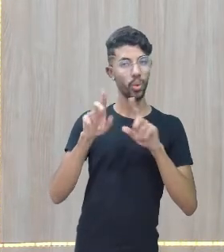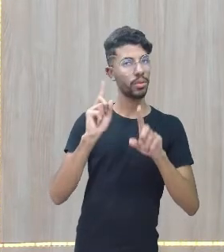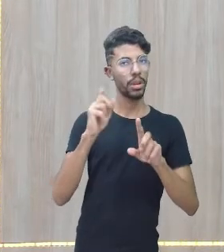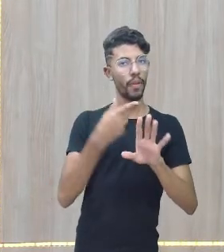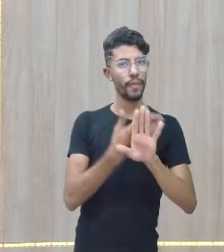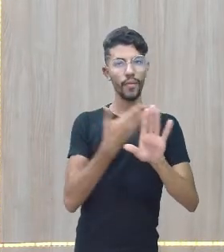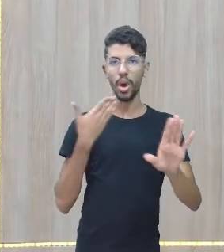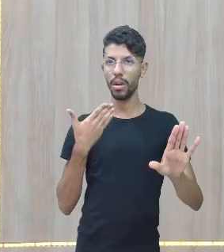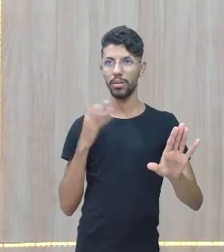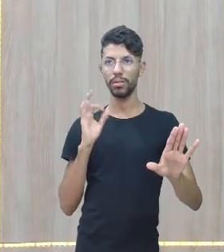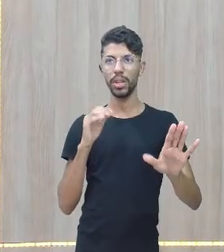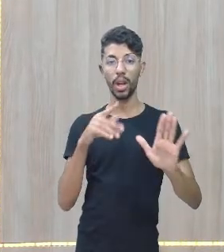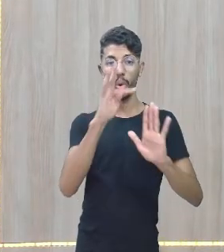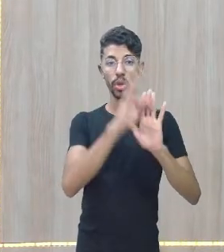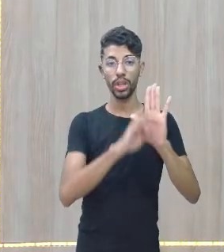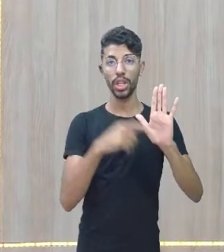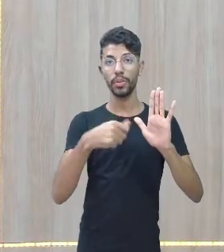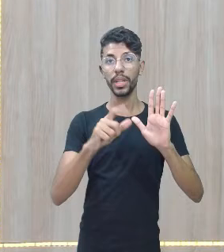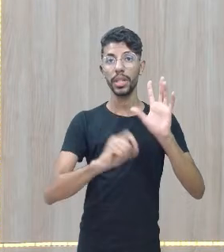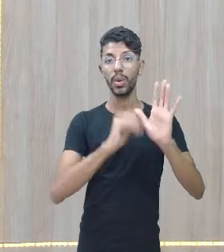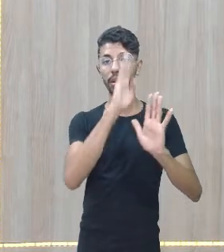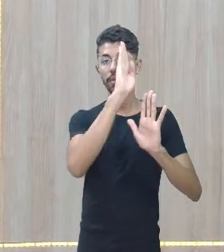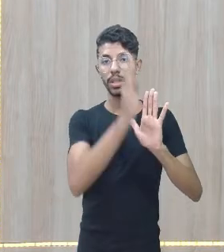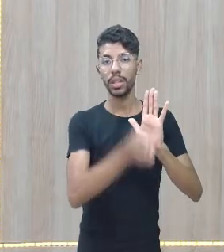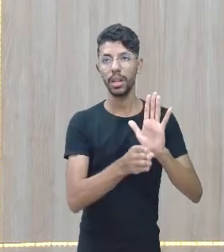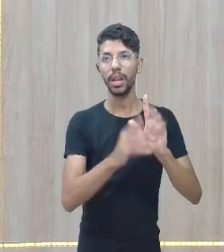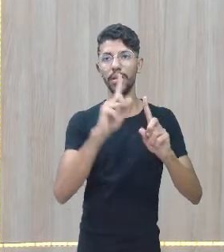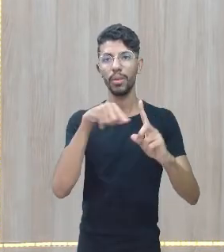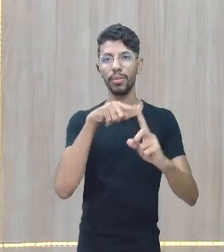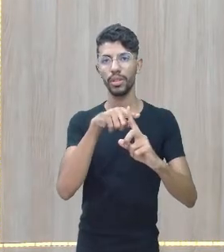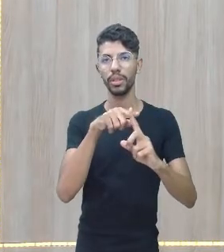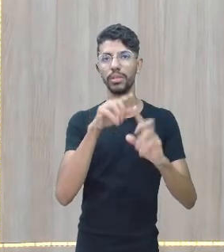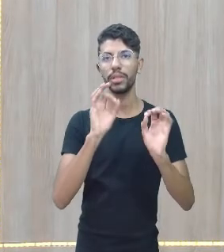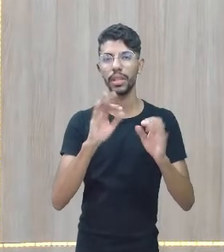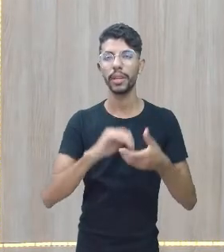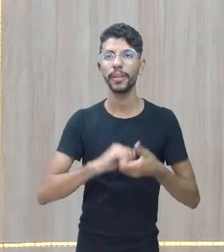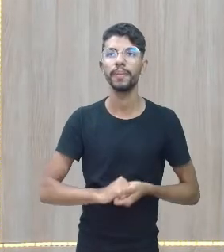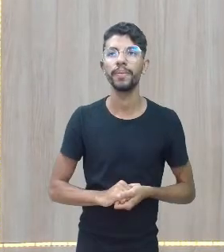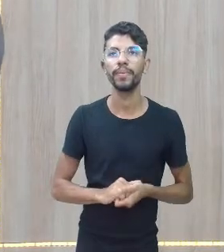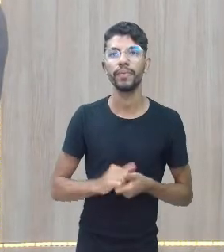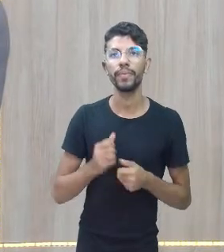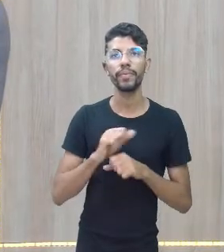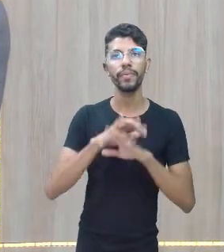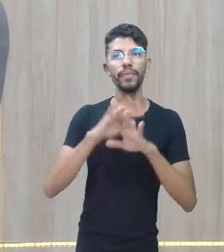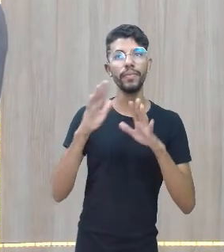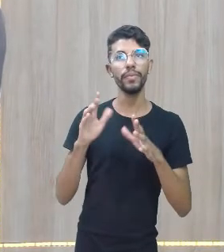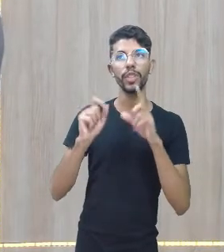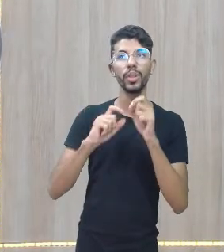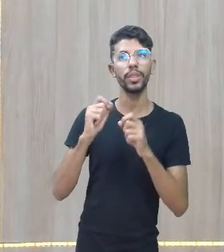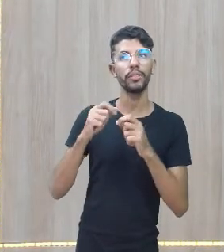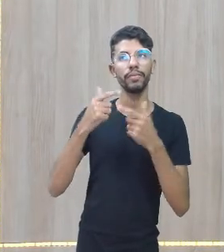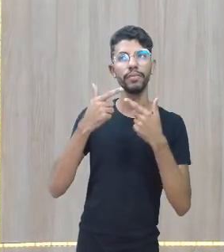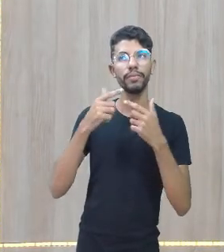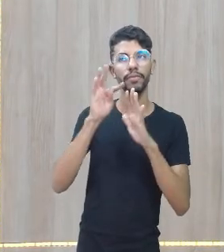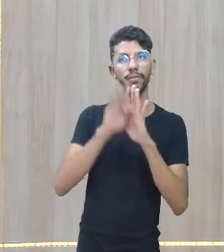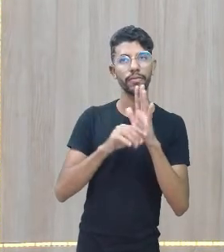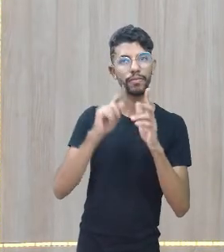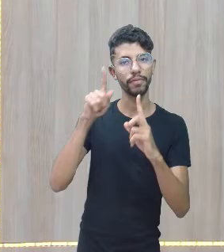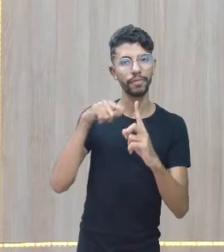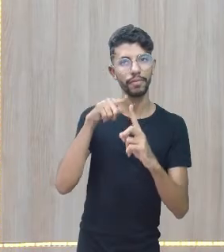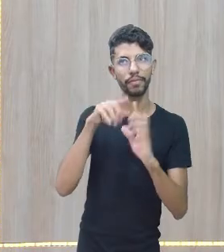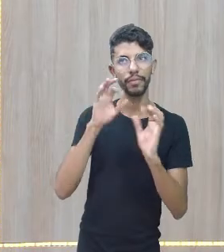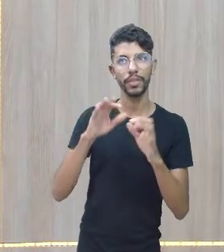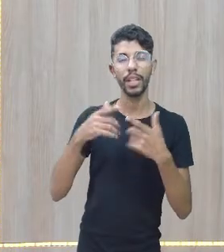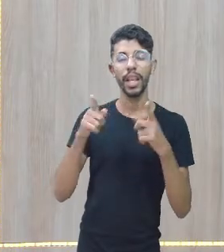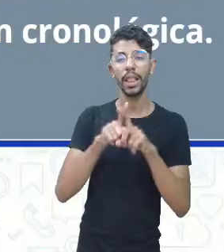tornar o texto mais direto e mais objetivo possível. Tá certo? Claro, aí o que é o texto injuntivo. E a